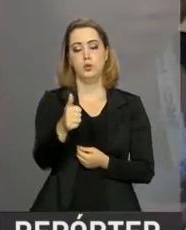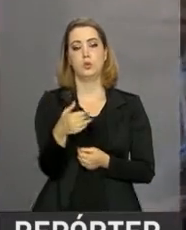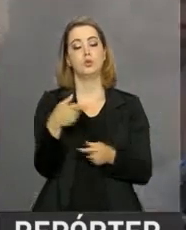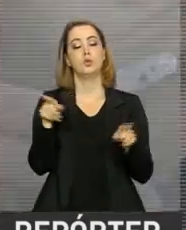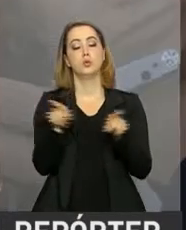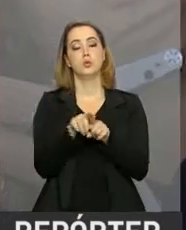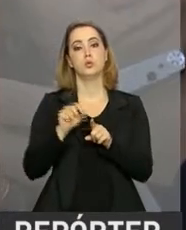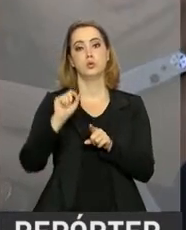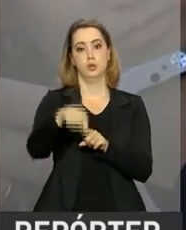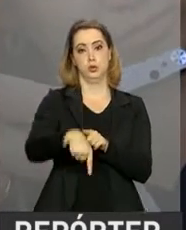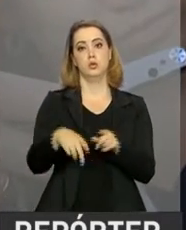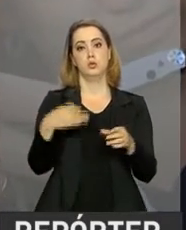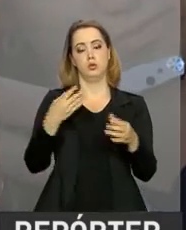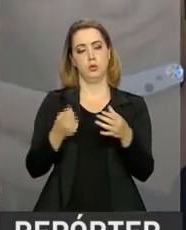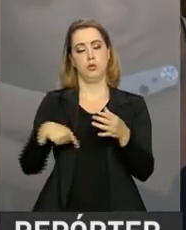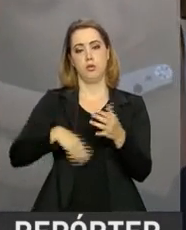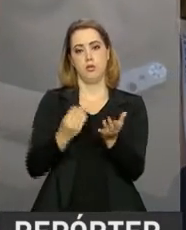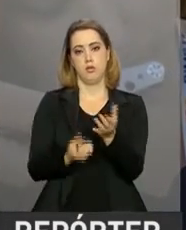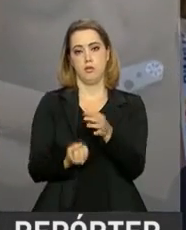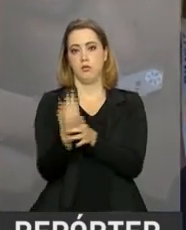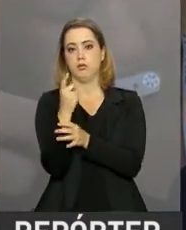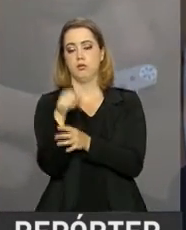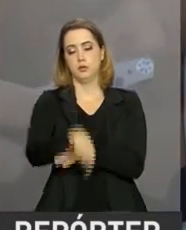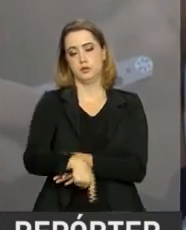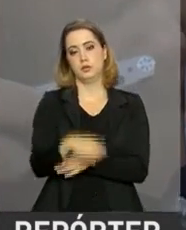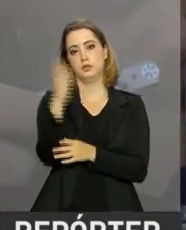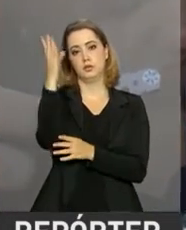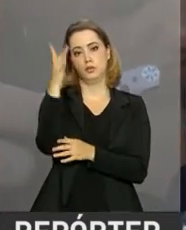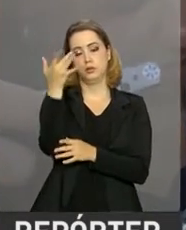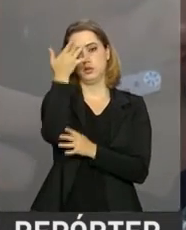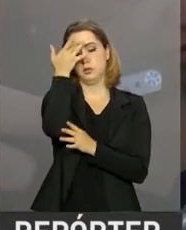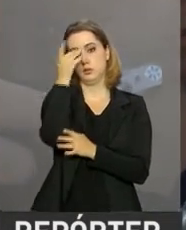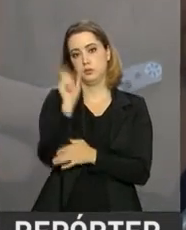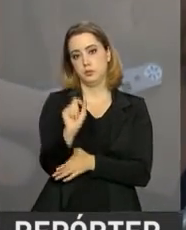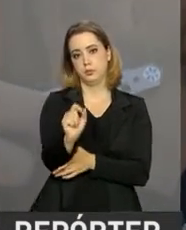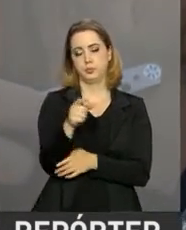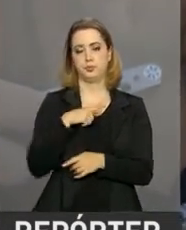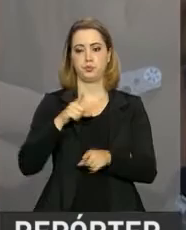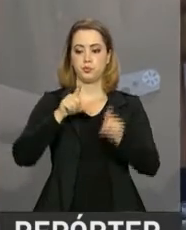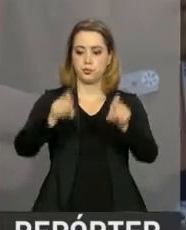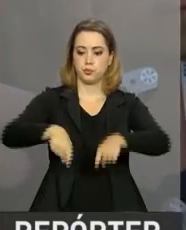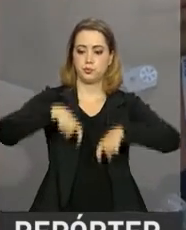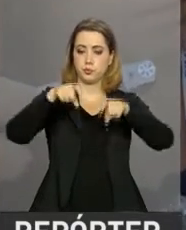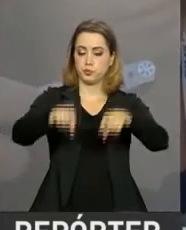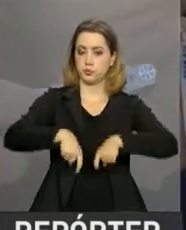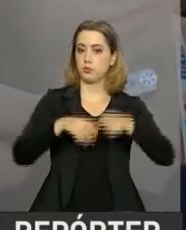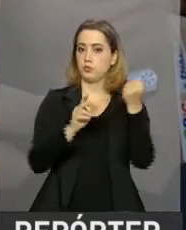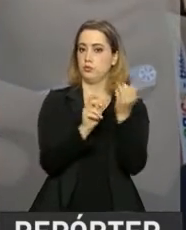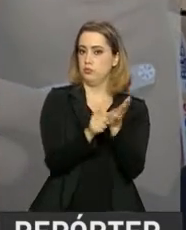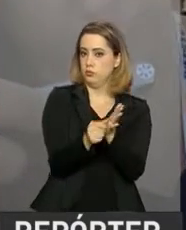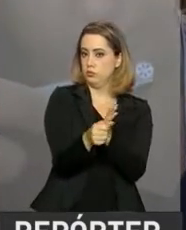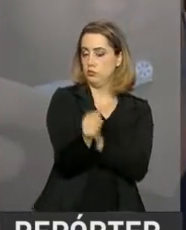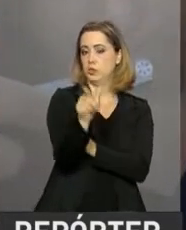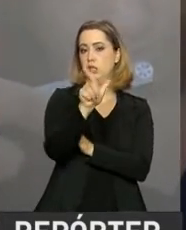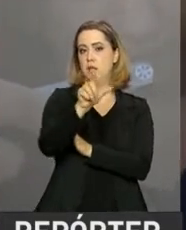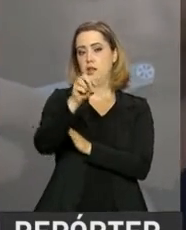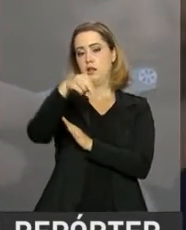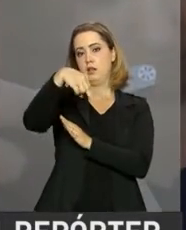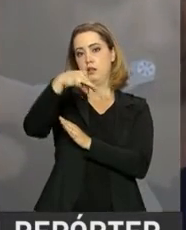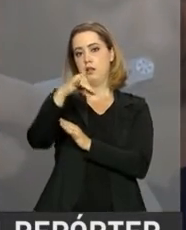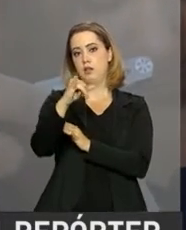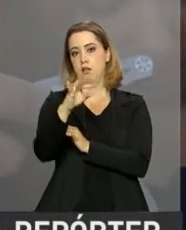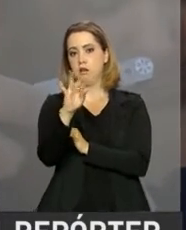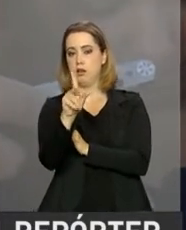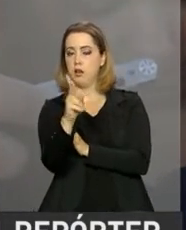de origem de ano na área de lentilhas eles buscam fornecedores nós vamos começar agora a partir da assinatura de um acordo que fizemos